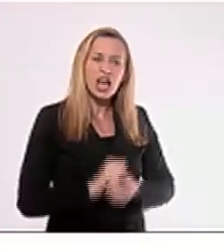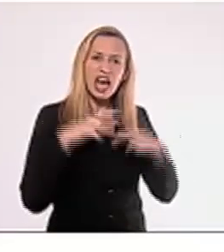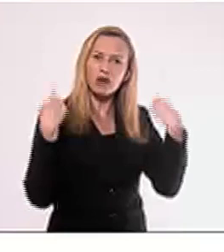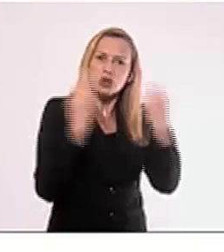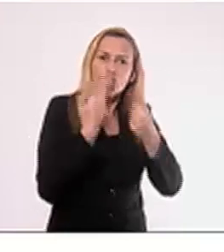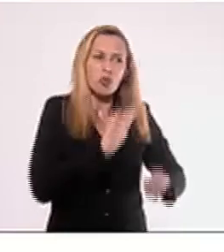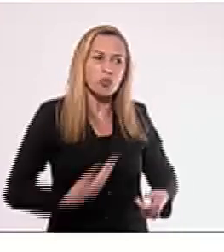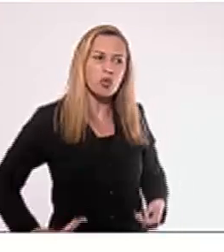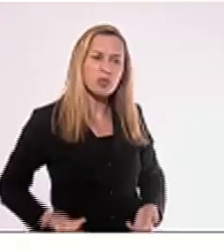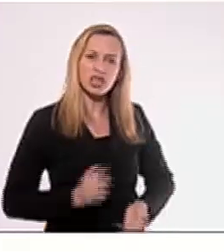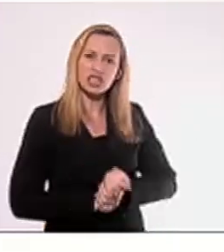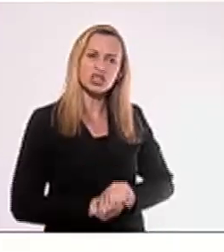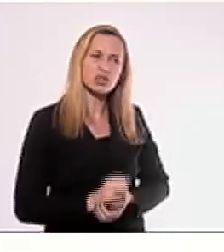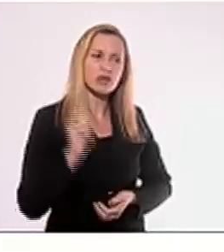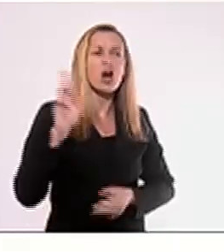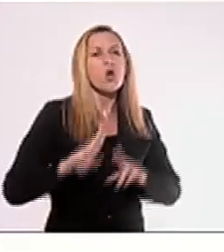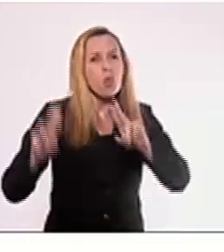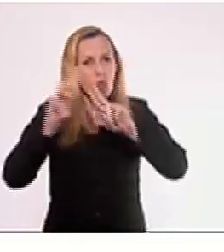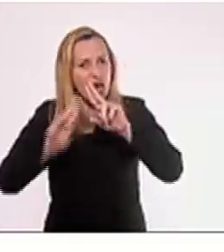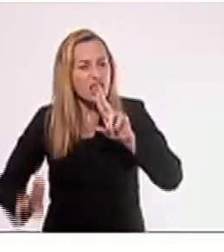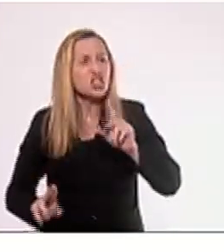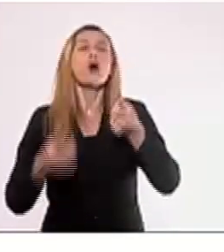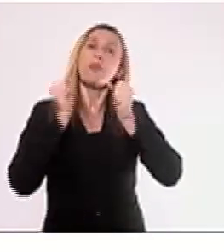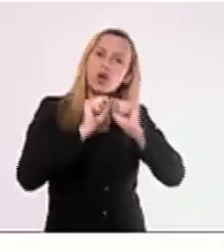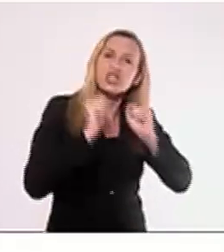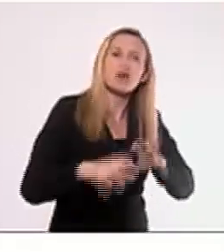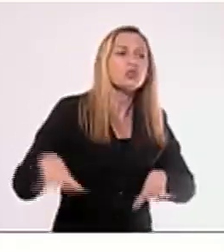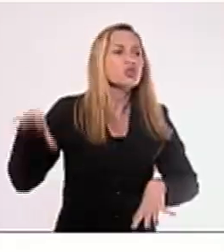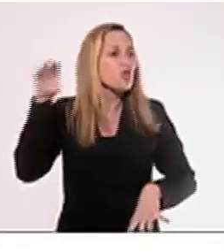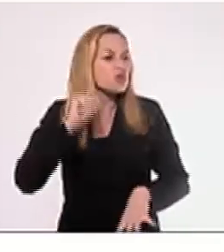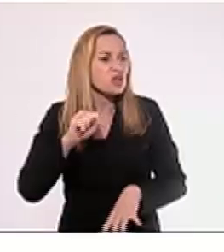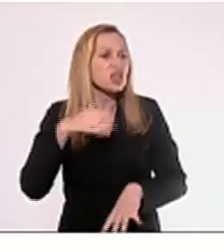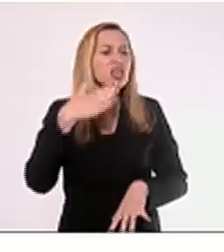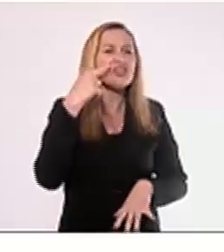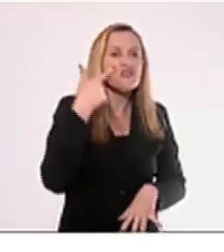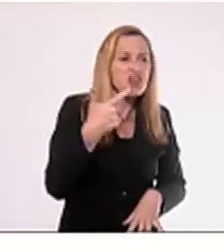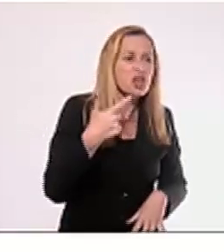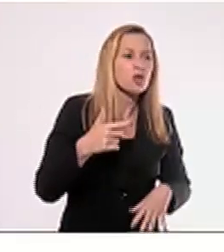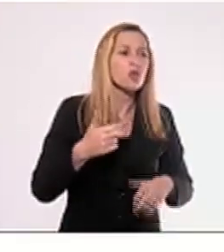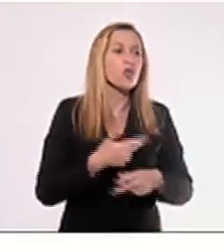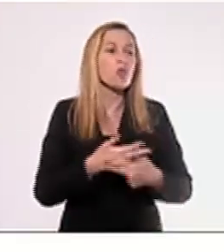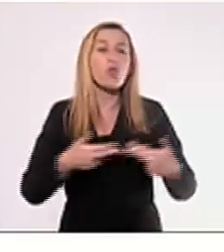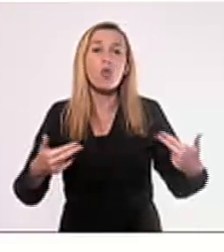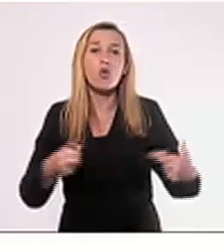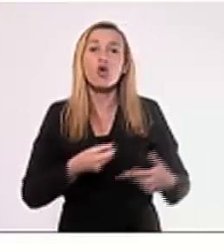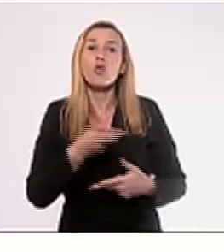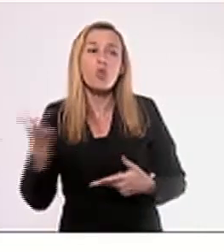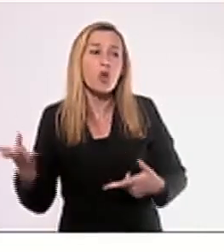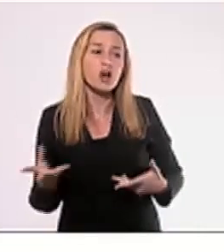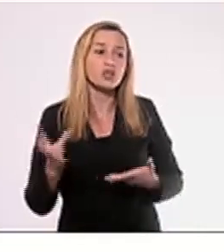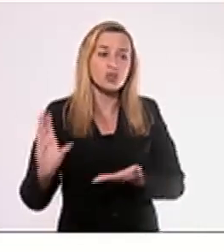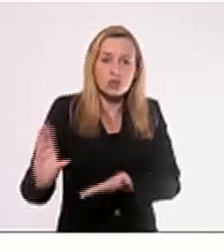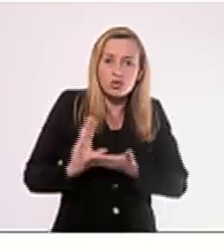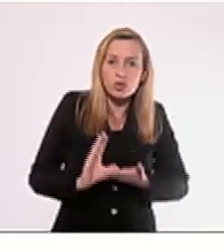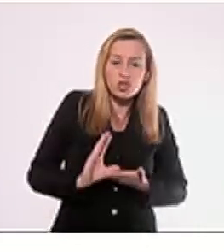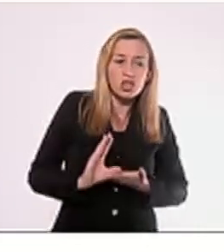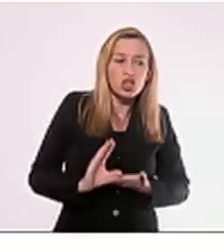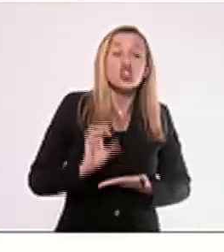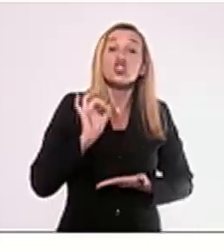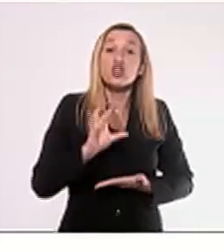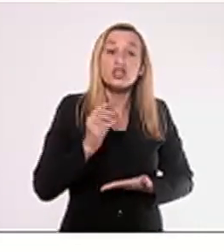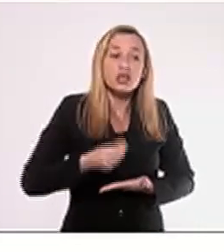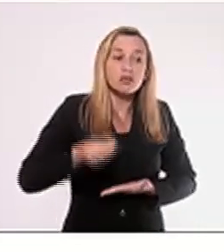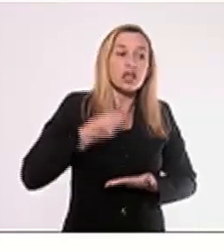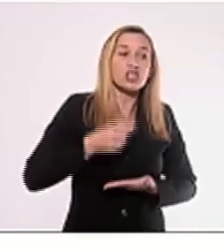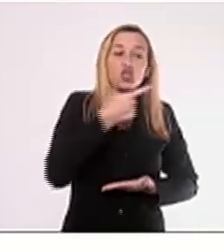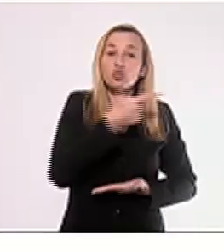pública sobre a UERJ, onde pudemos ouvir o quanto que esses duodécimos só serão repassados